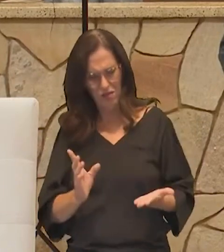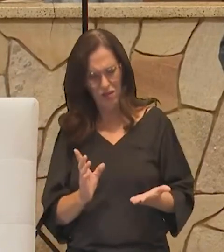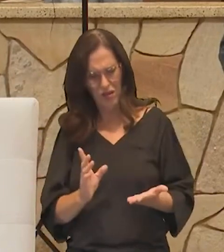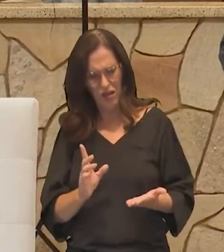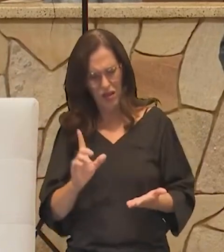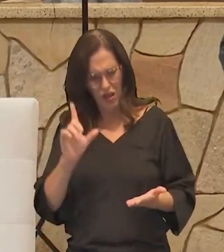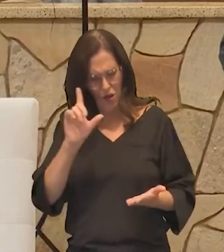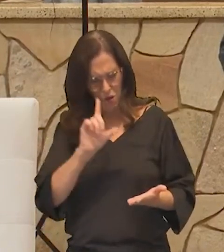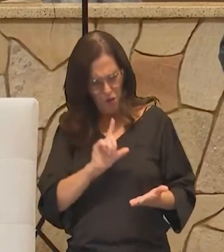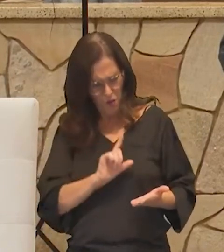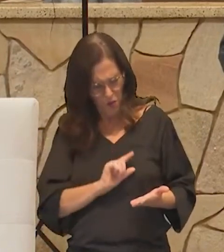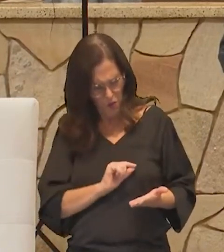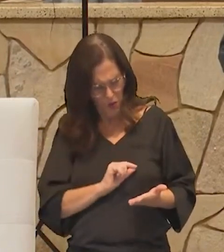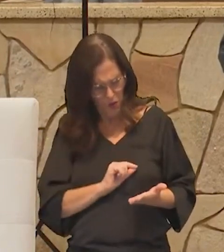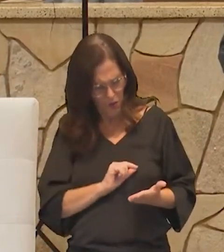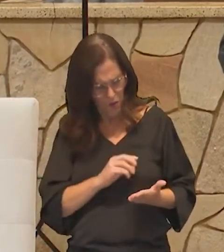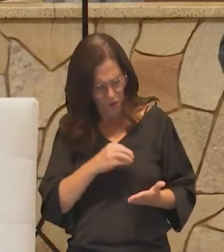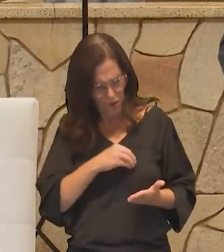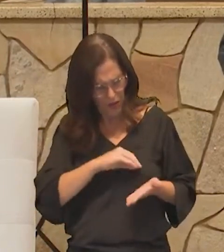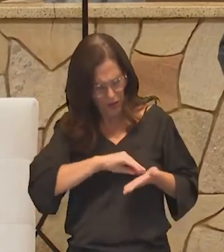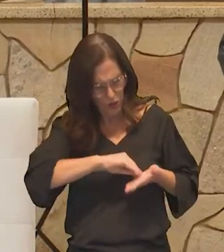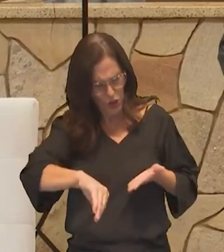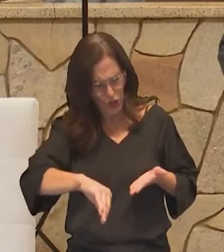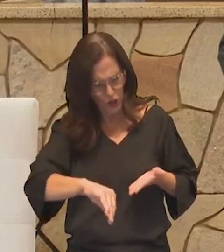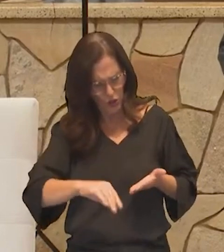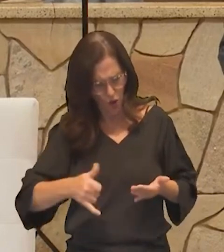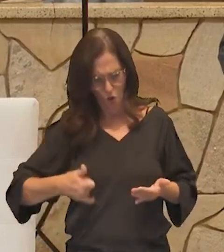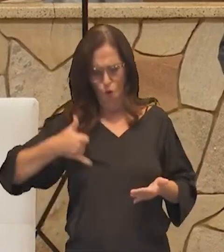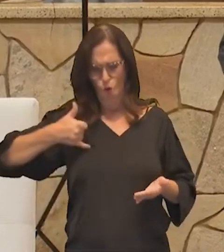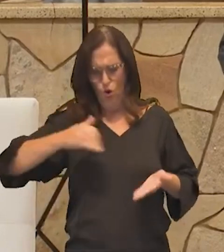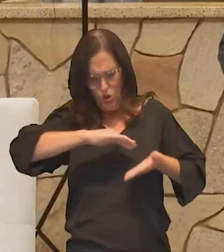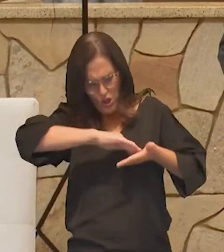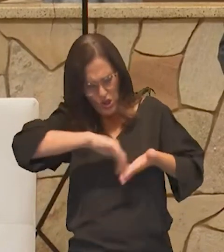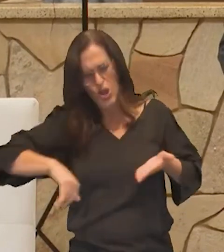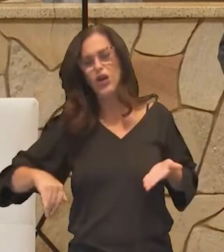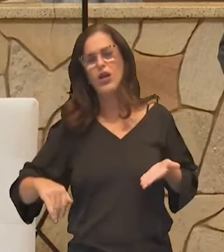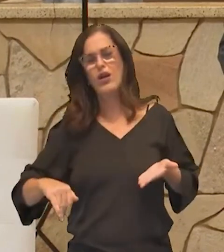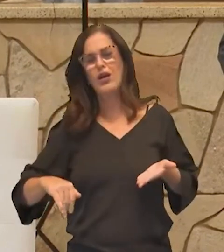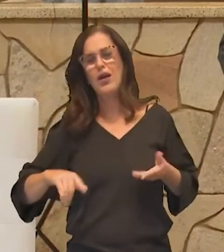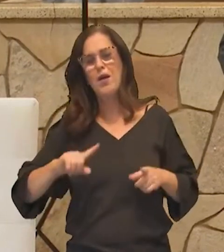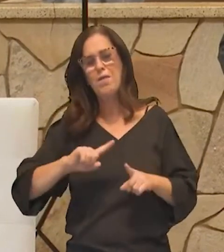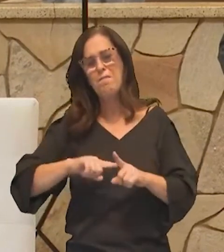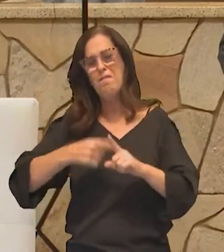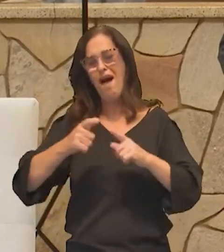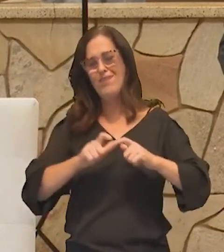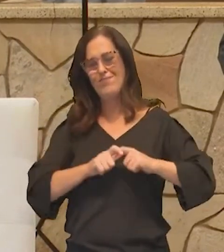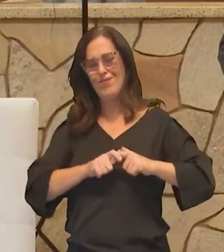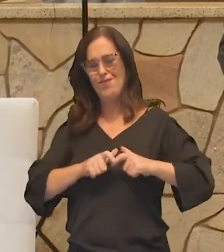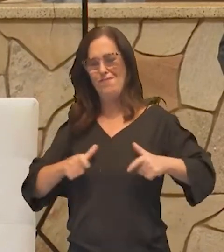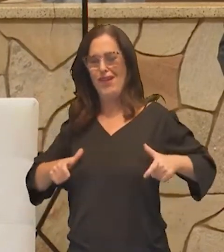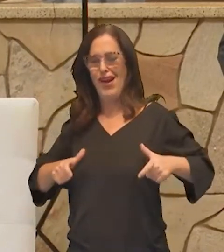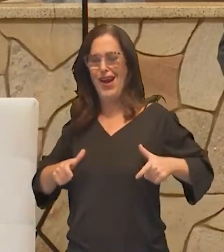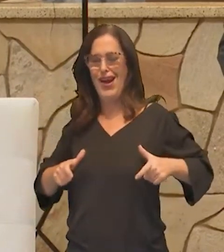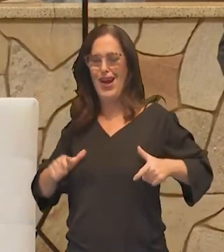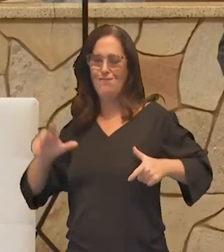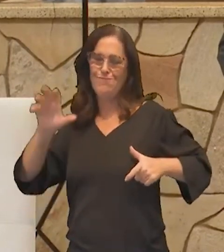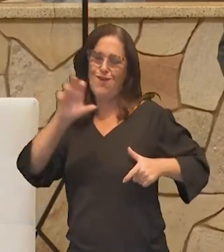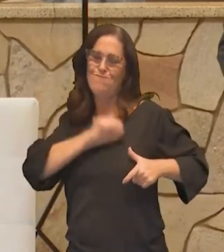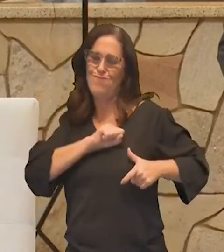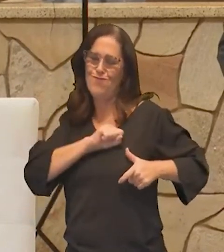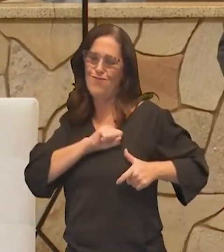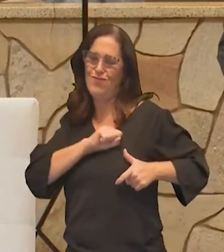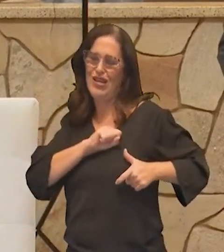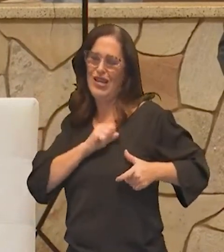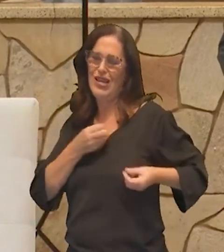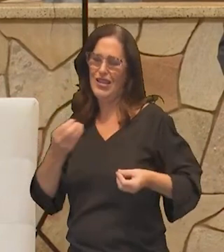menos haja espaço para o pecado, espaço para o orgulho, e cada vez mais haja espaço para o amor que se entrega